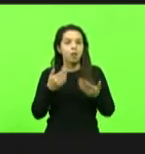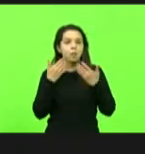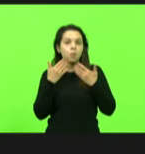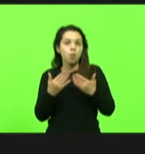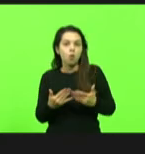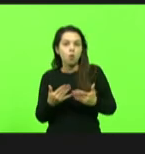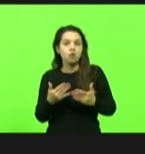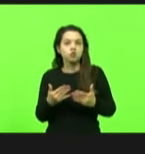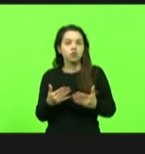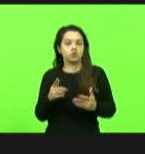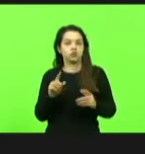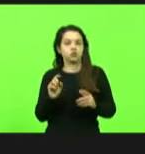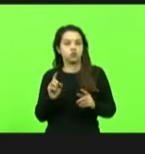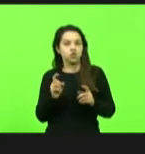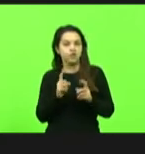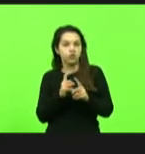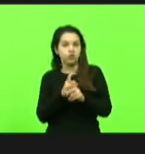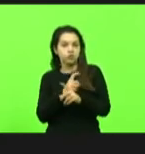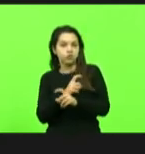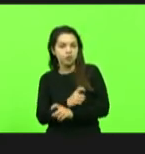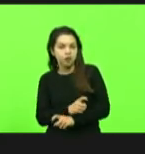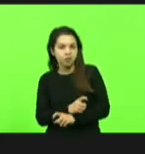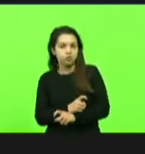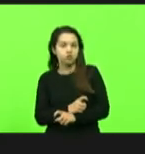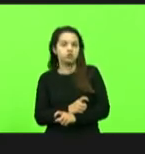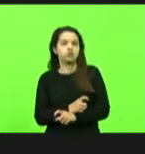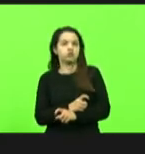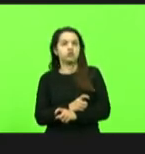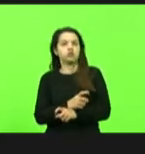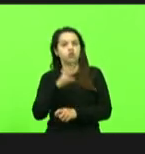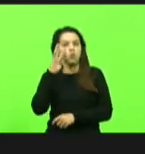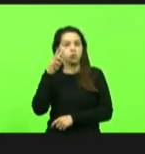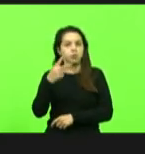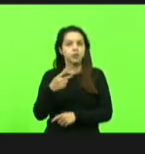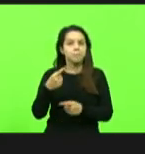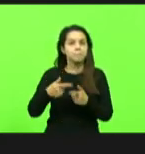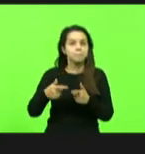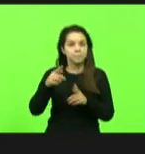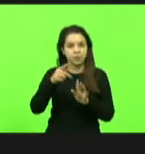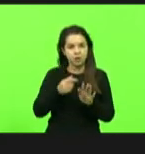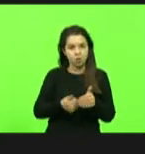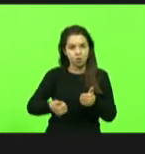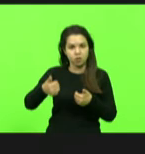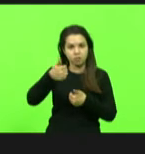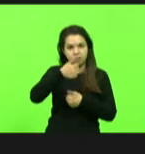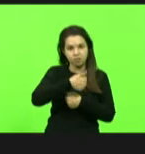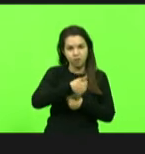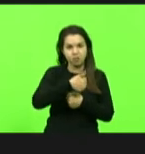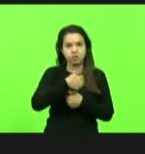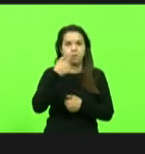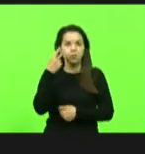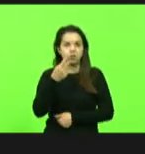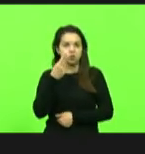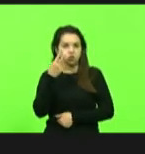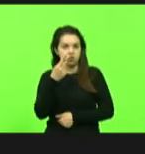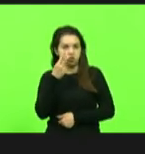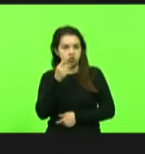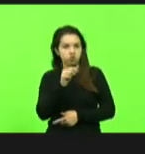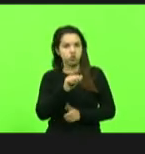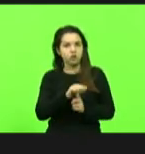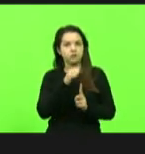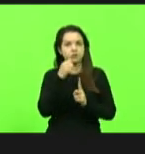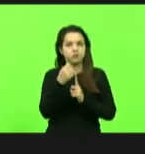uma dificuldade do reconhecimento da prioridade da política de assistência social no estado de Santa